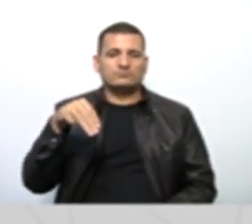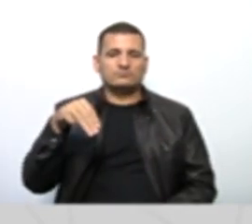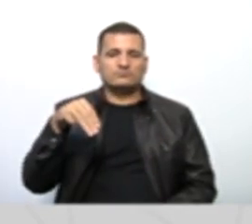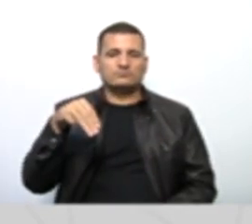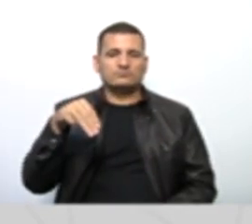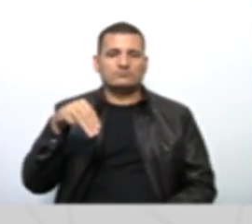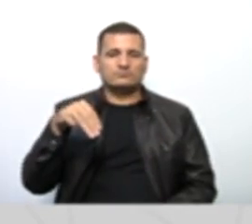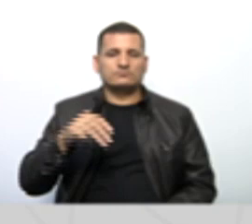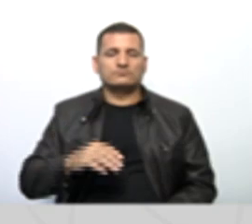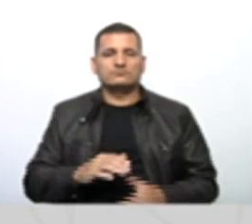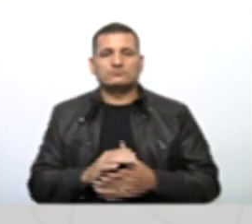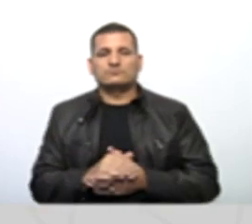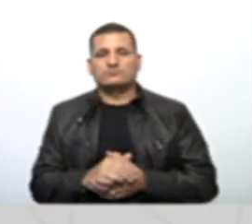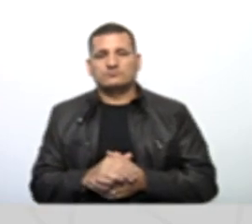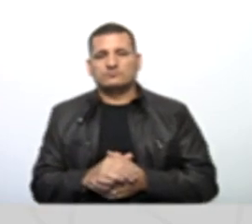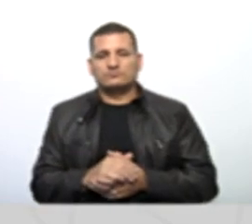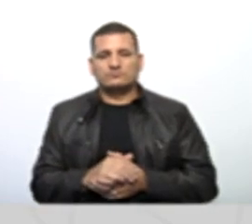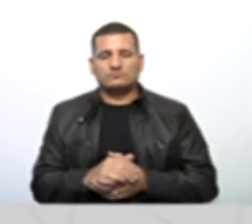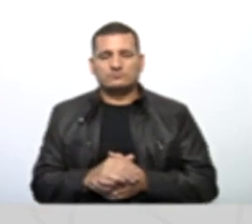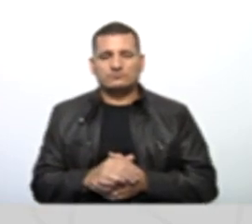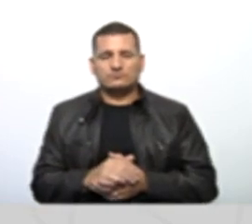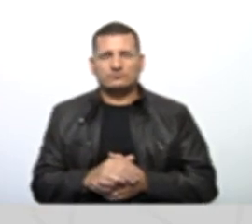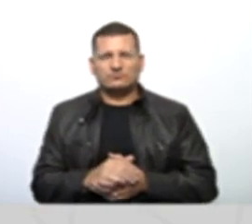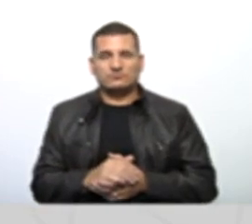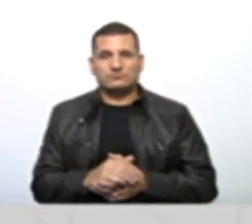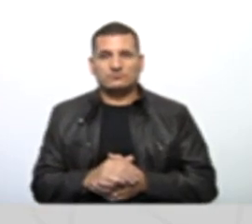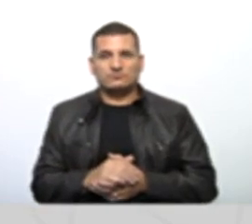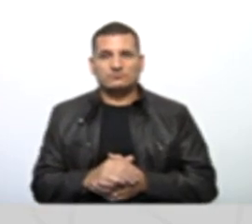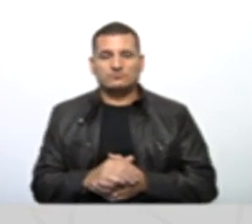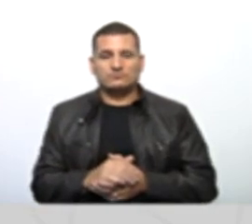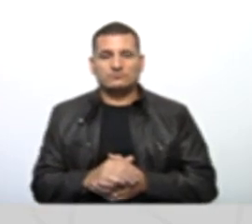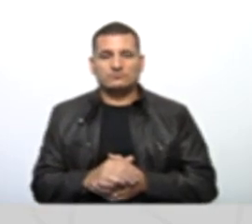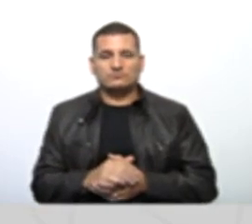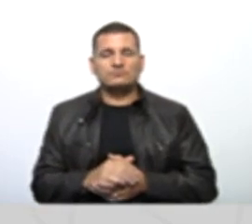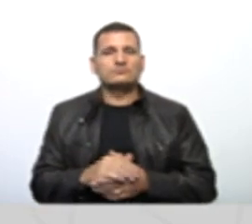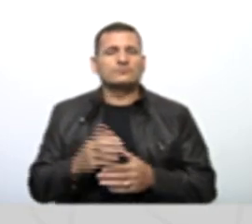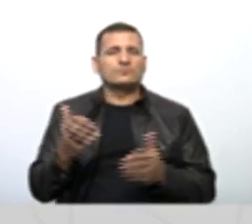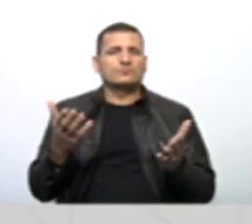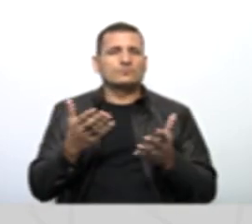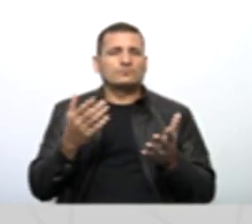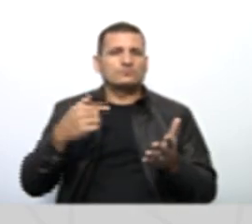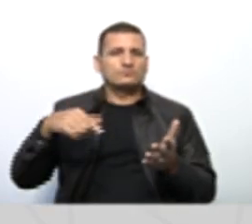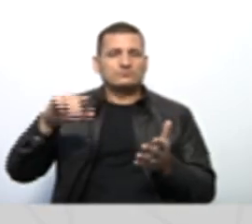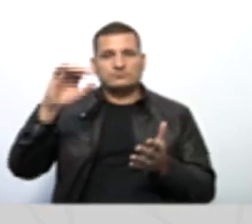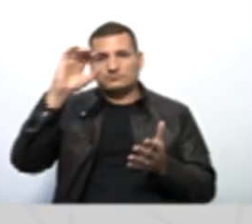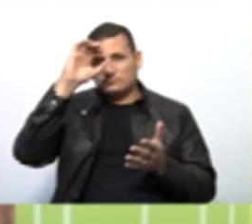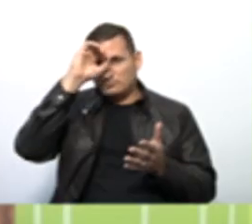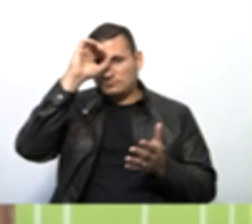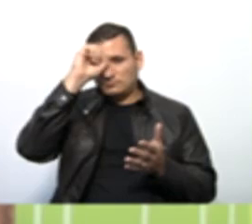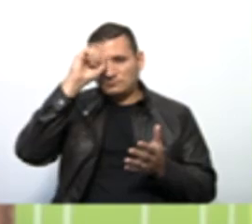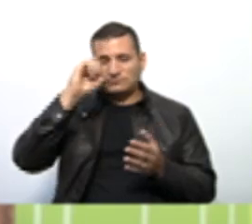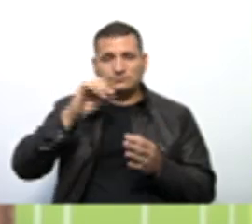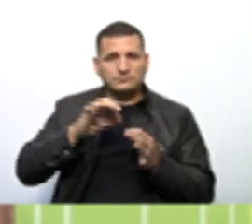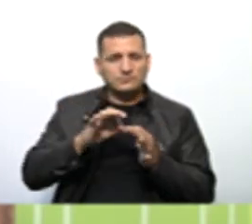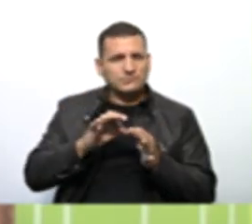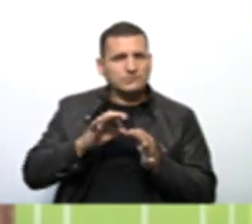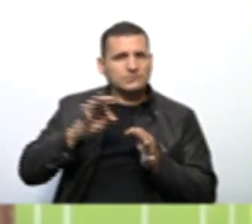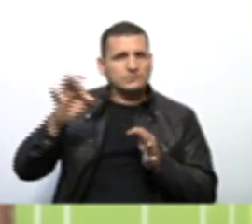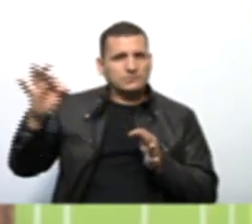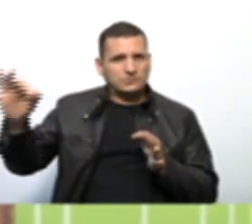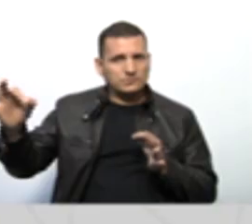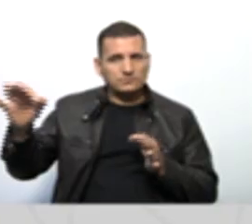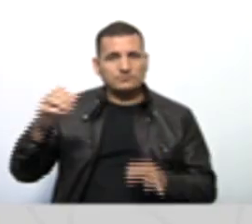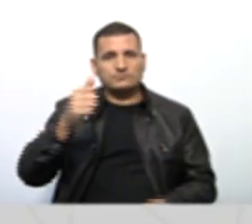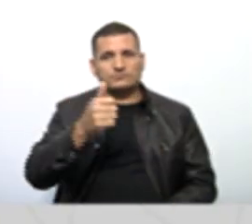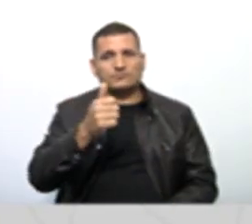vim aqui comigo se nós é aprendemos agora pessoal que a distância é de 100